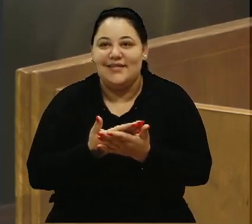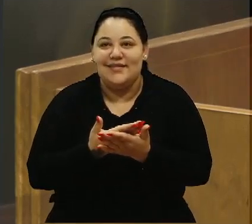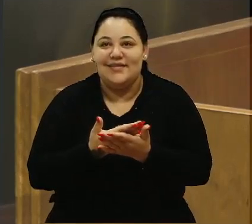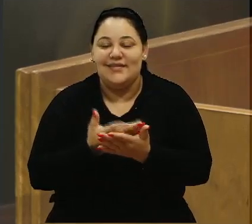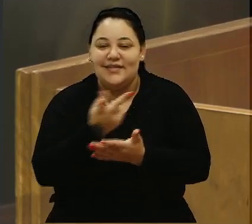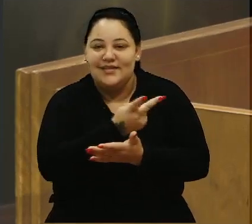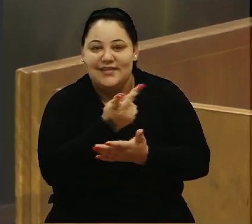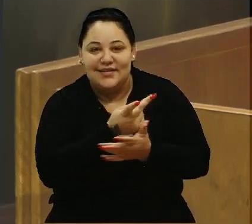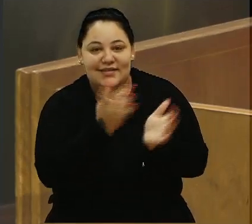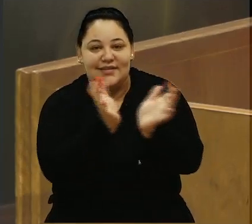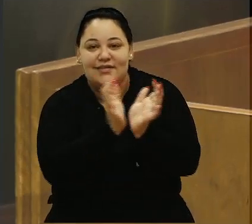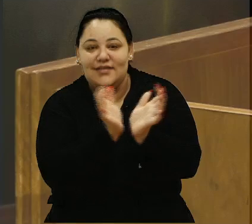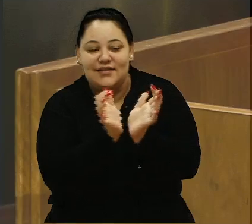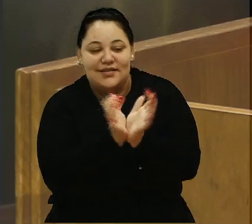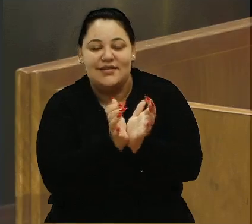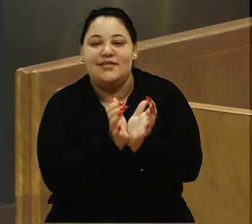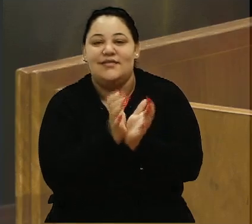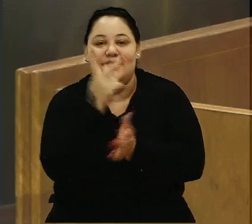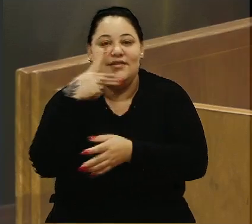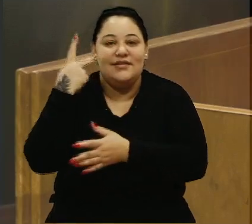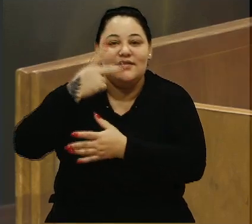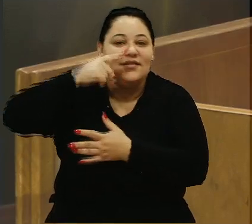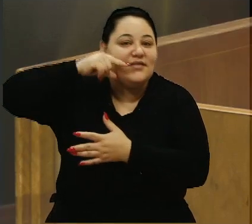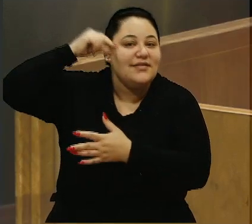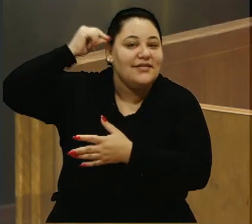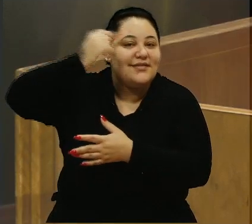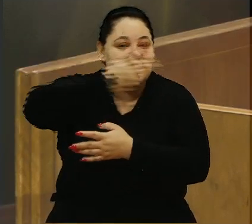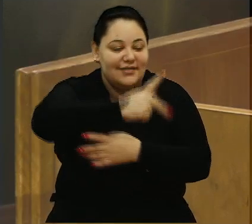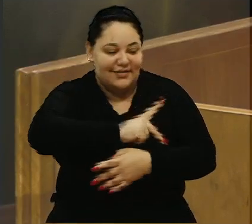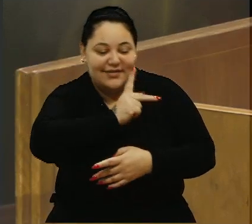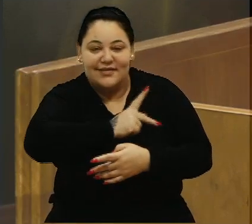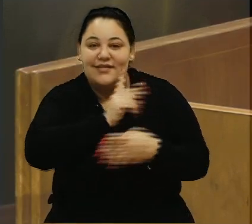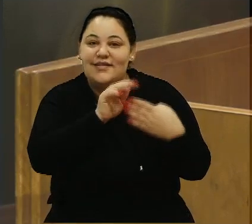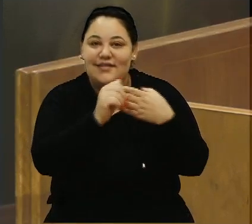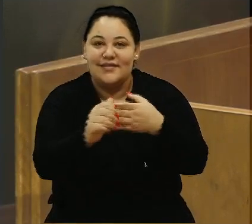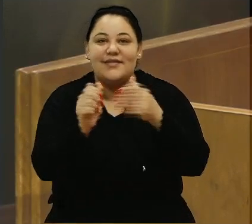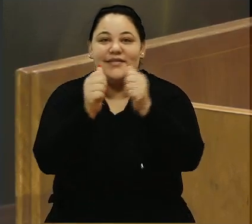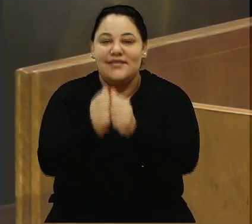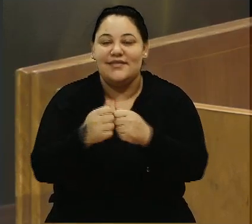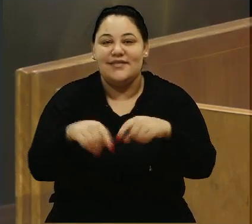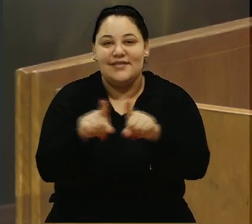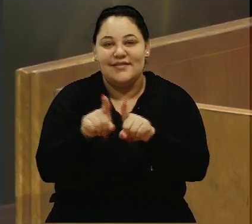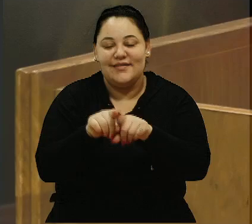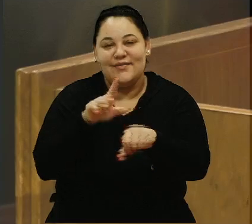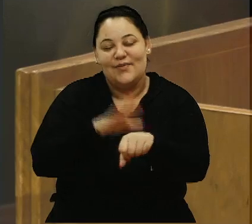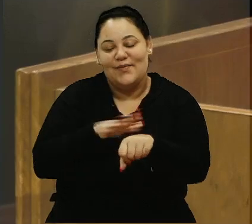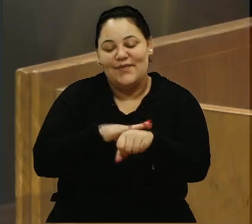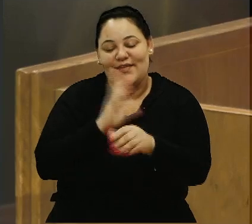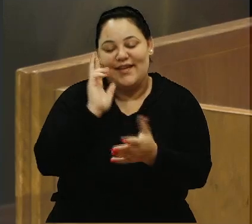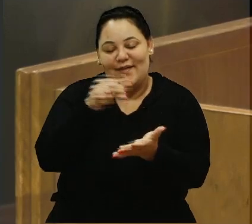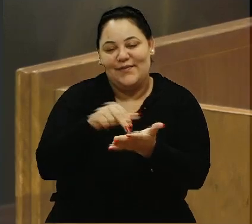dois colegas aqui, o vereador Aldonei, meu colega de partido, o vereador Pedro, terem acompanhado aquele momento que foi realmente, como